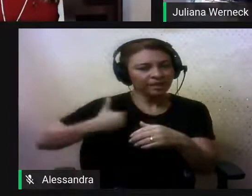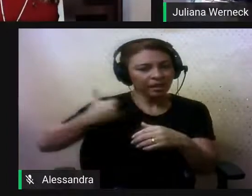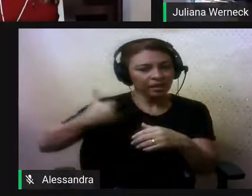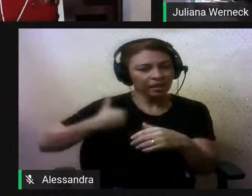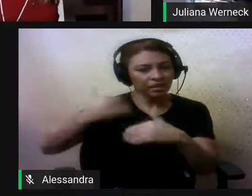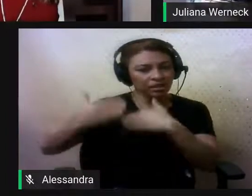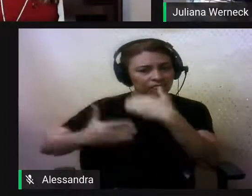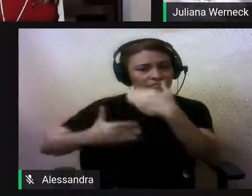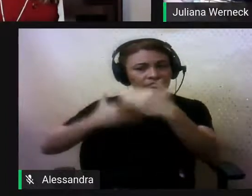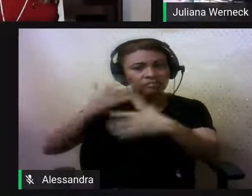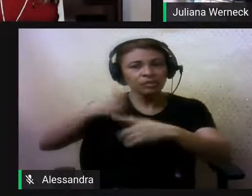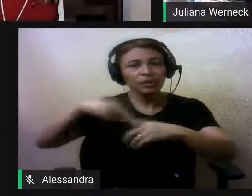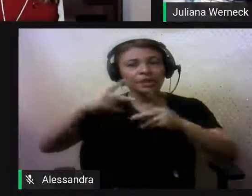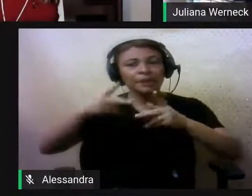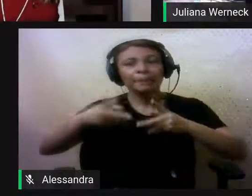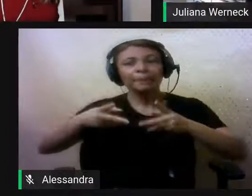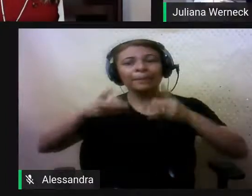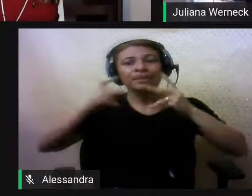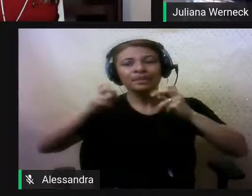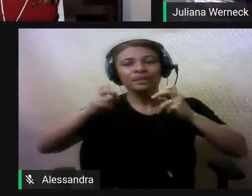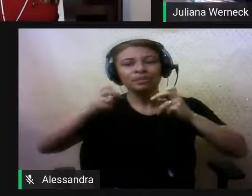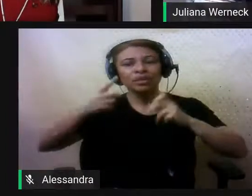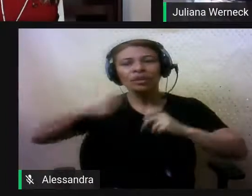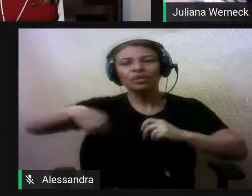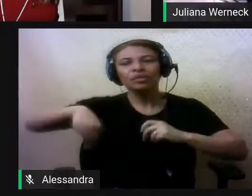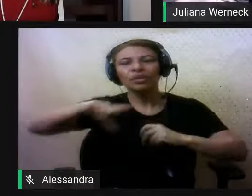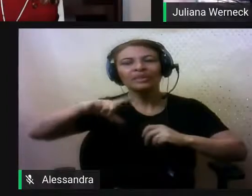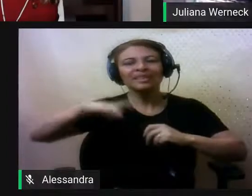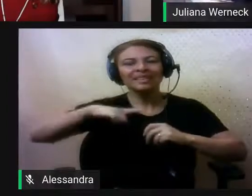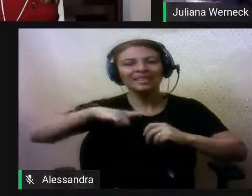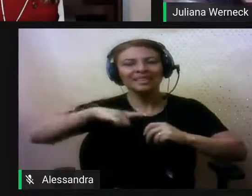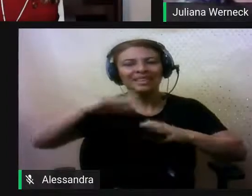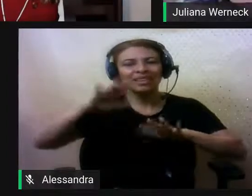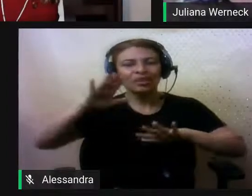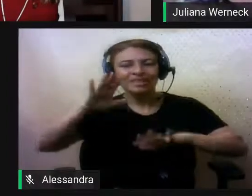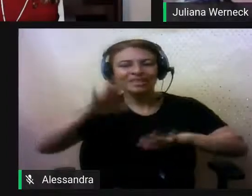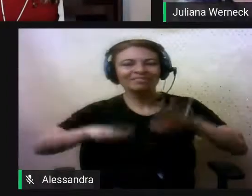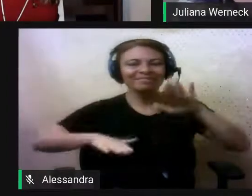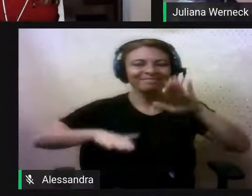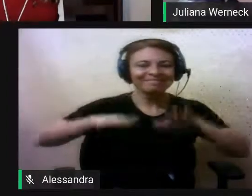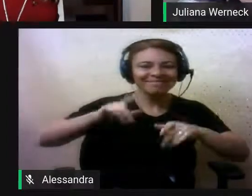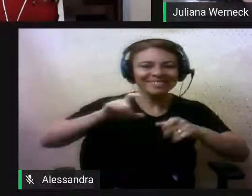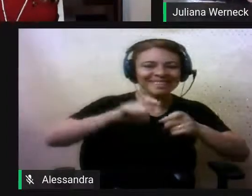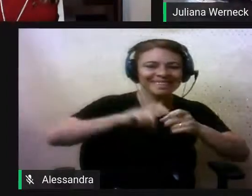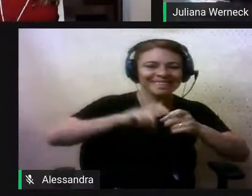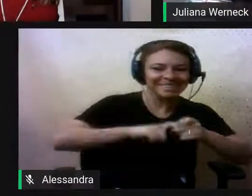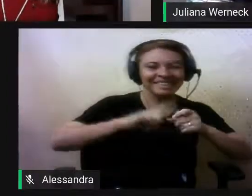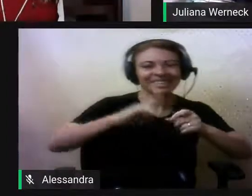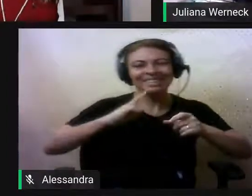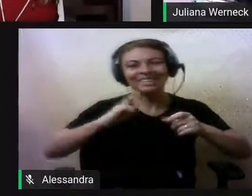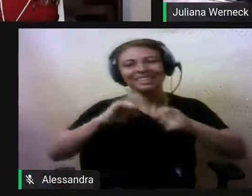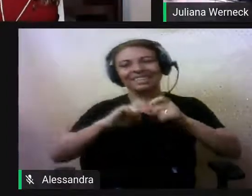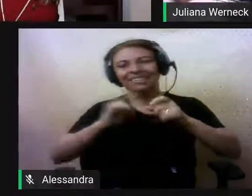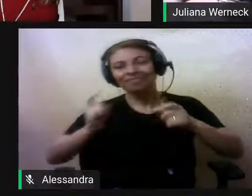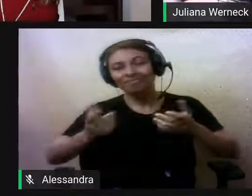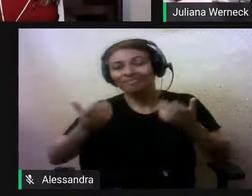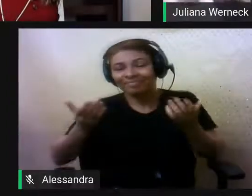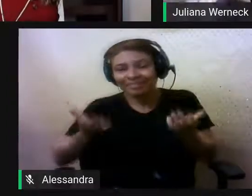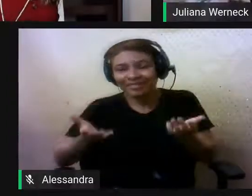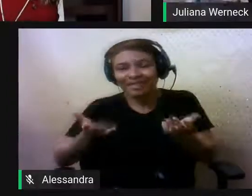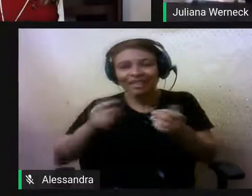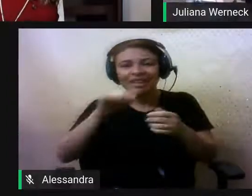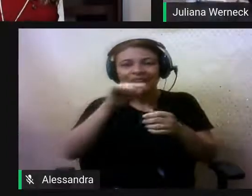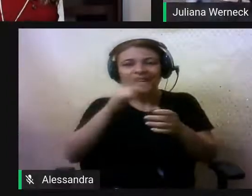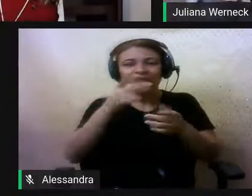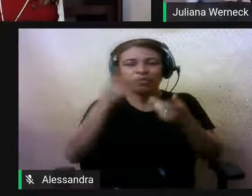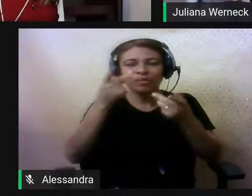se percebe que, na verdade, nós todos somos interdependentes, né? A gente, né, você falou,